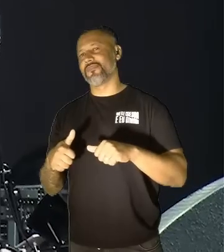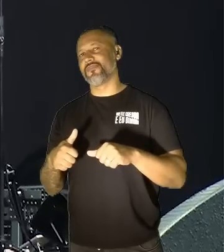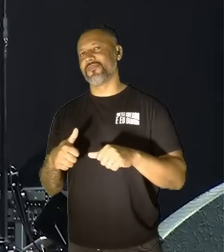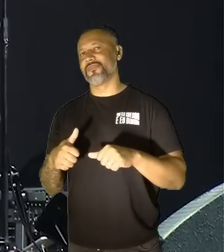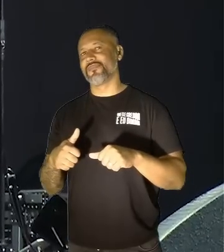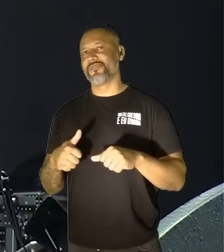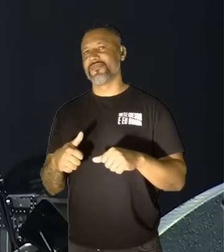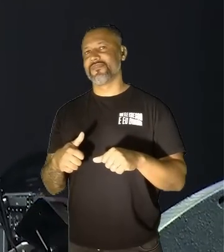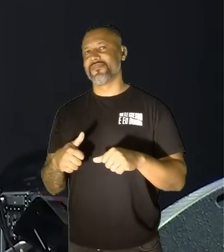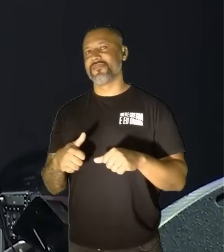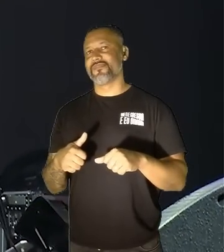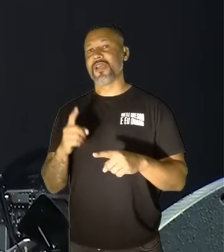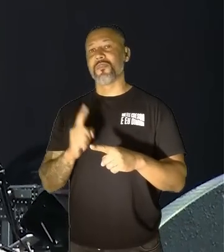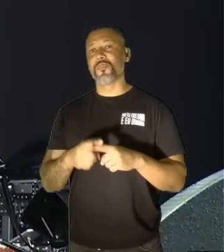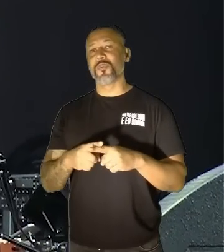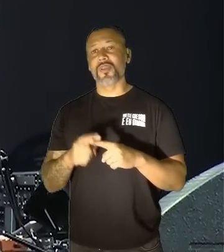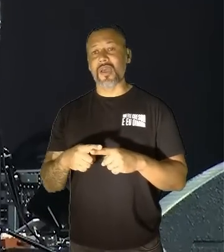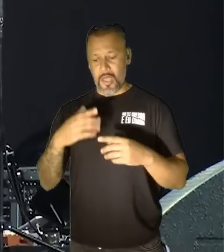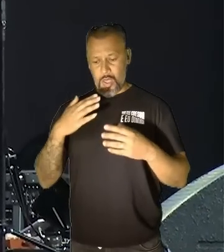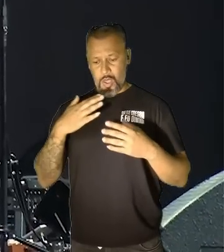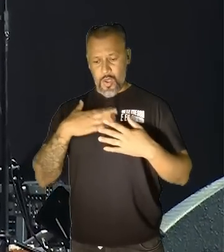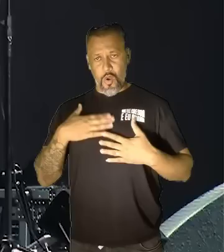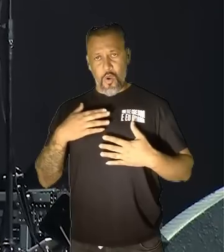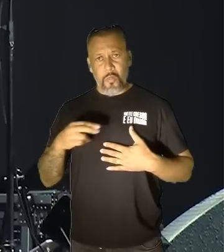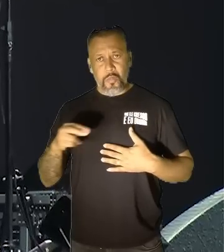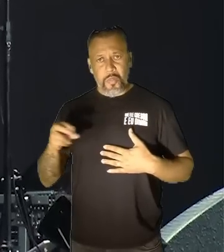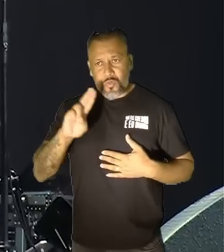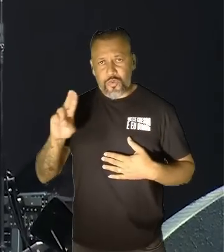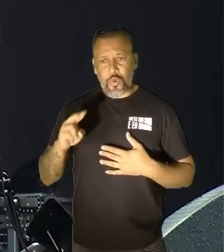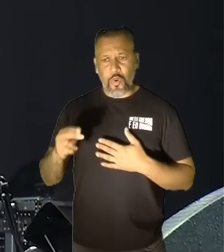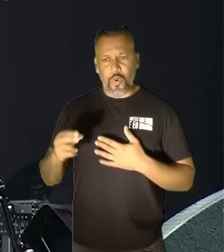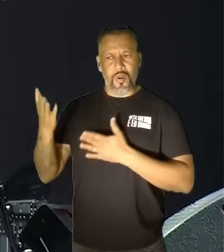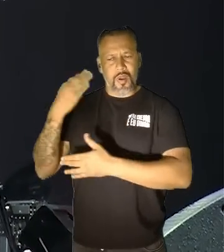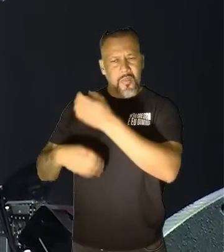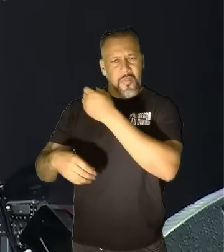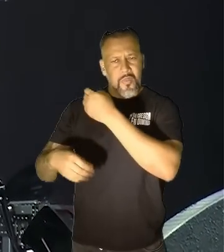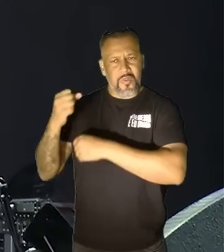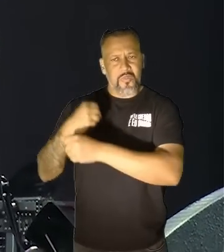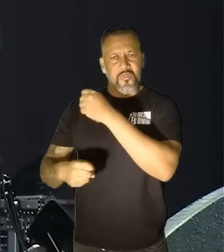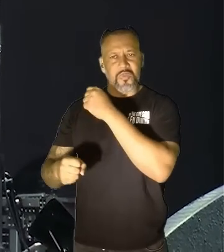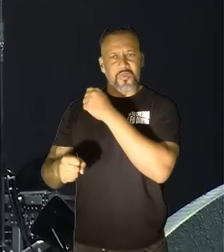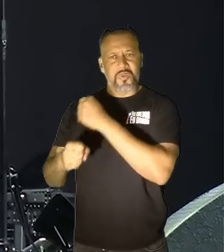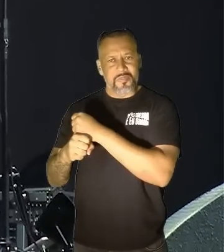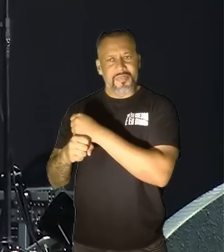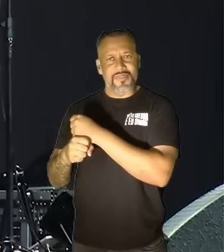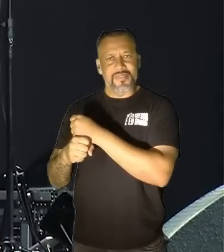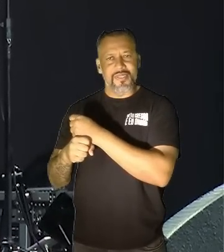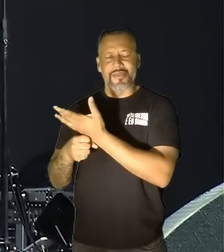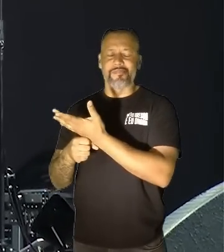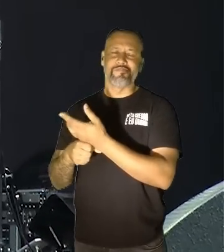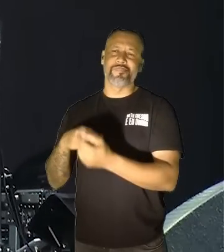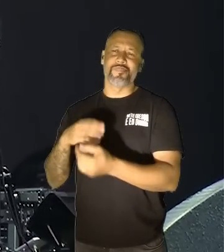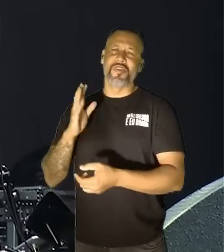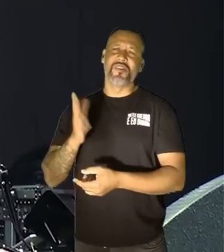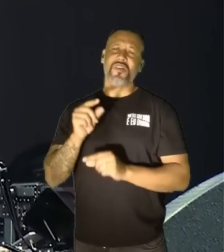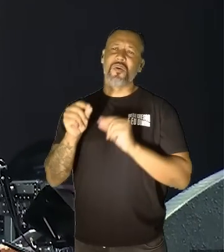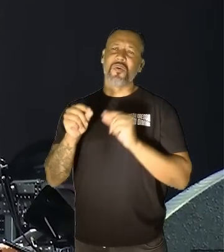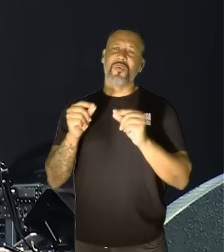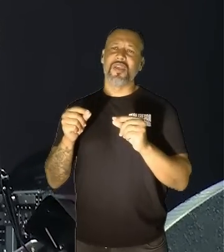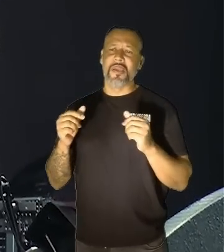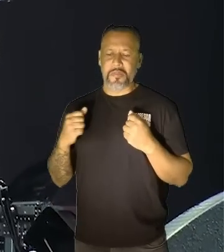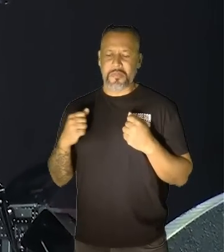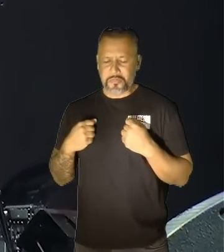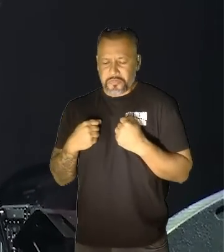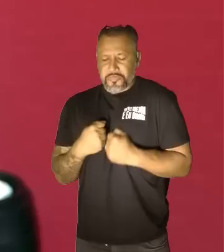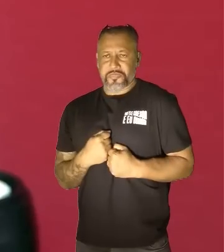que Samuel usou em 2021, em 2022, ficou